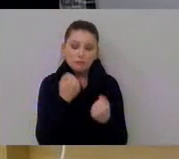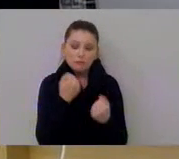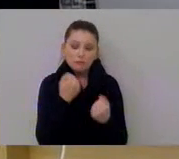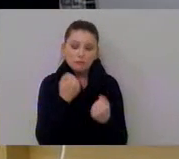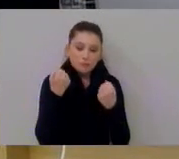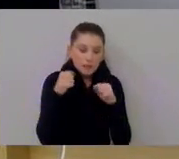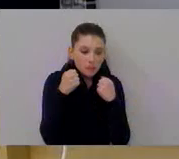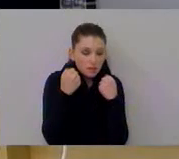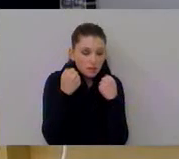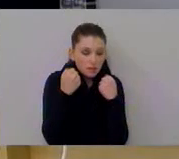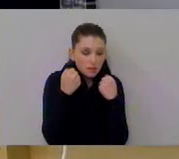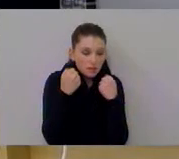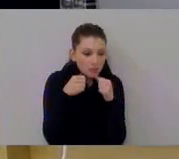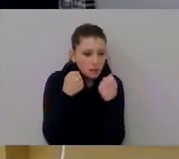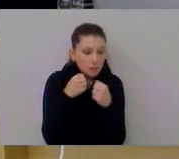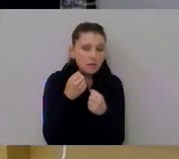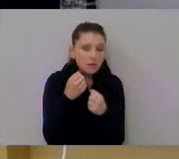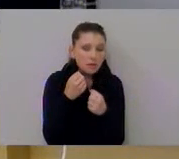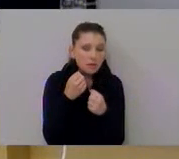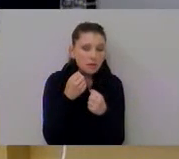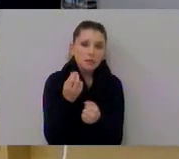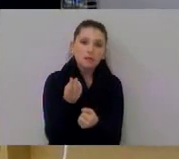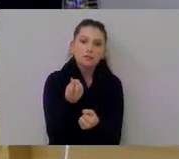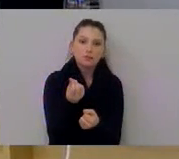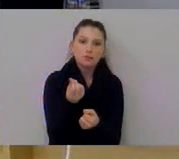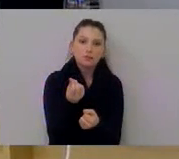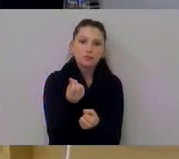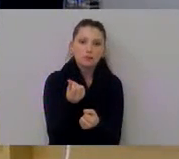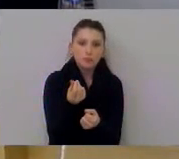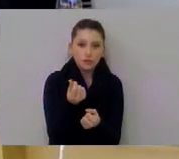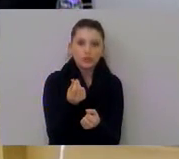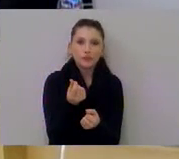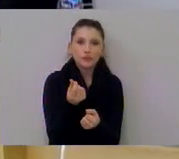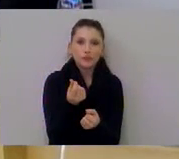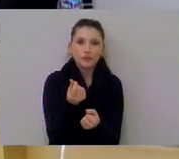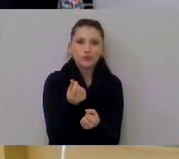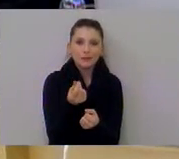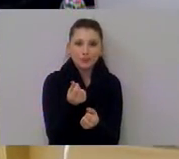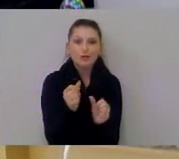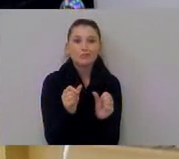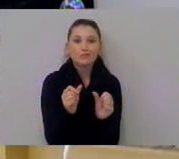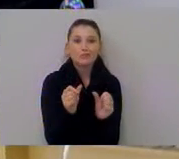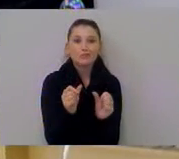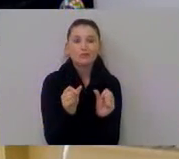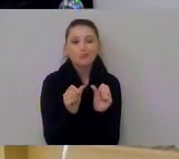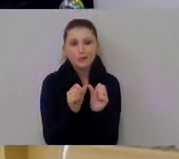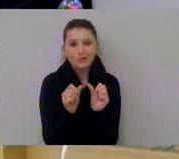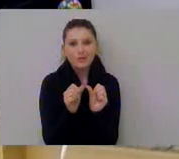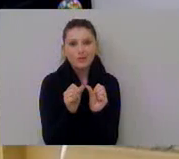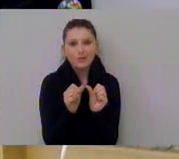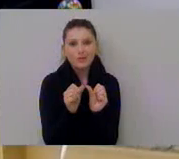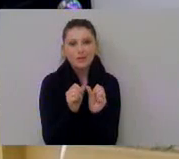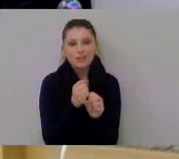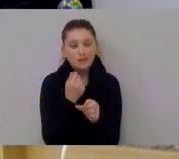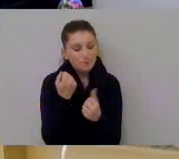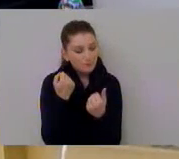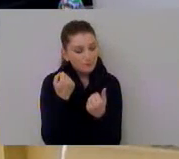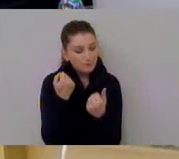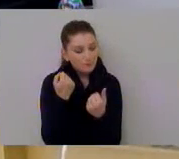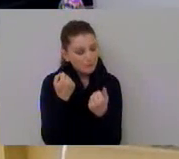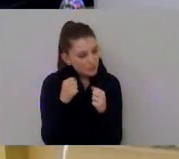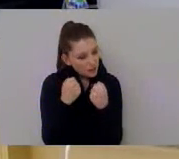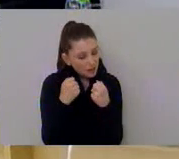grande problema, e isso eu aprendi com a vereadora Tati, na primeira sessão